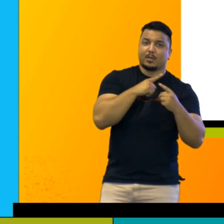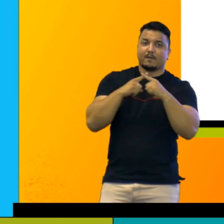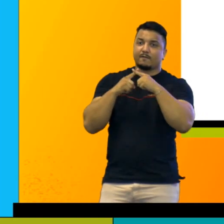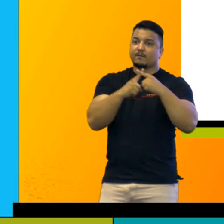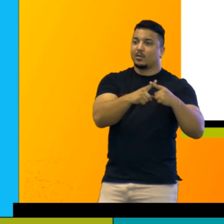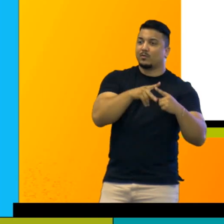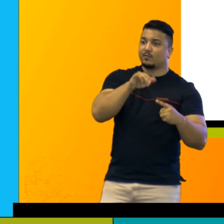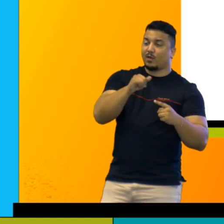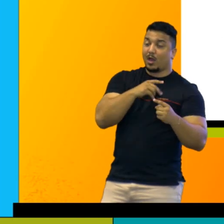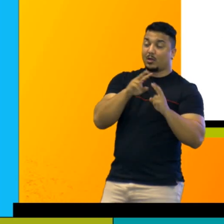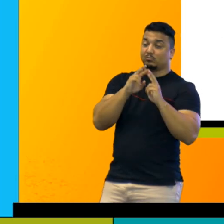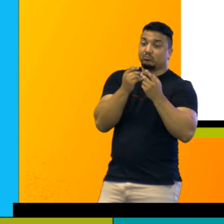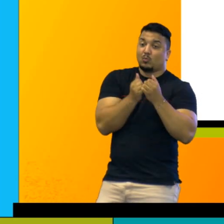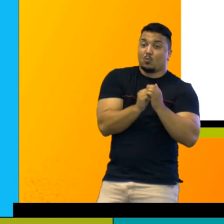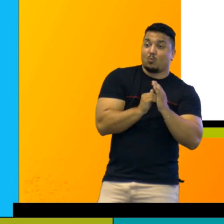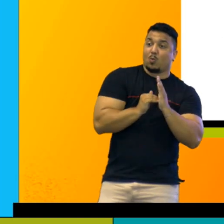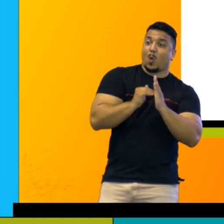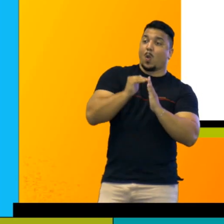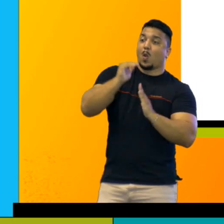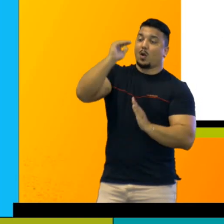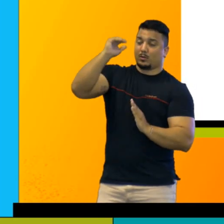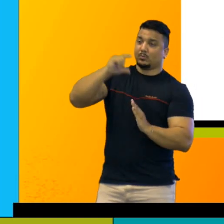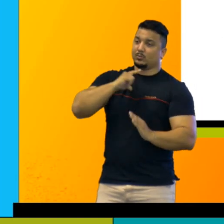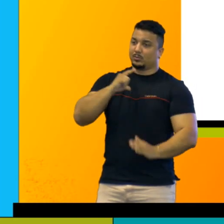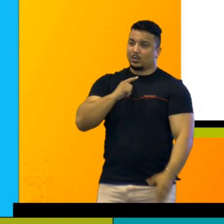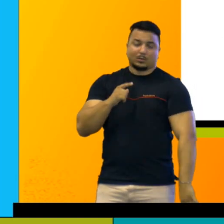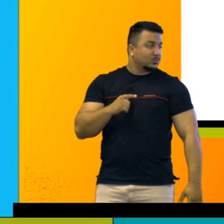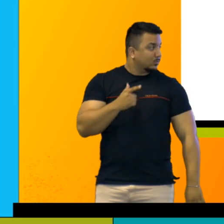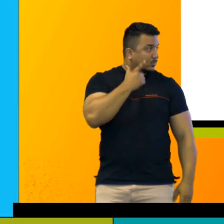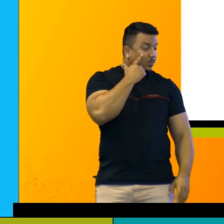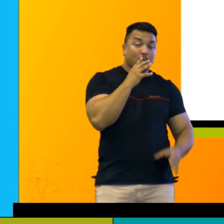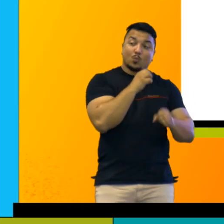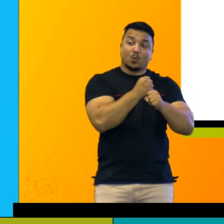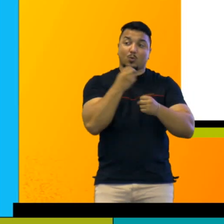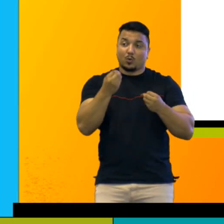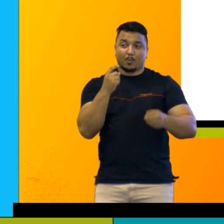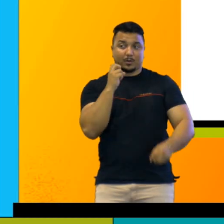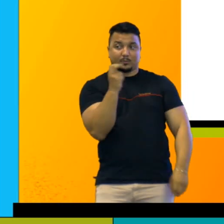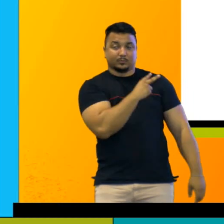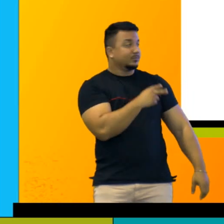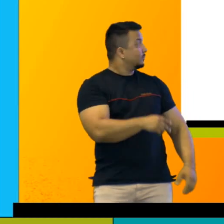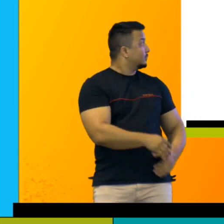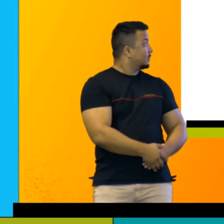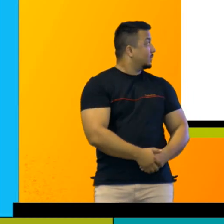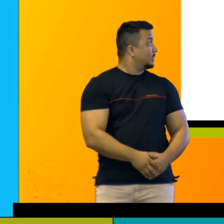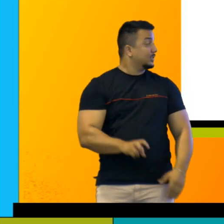números muito grandes. Qual é a minha conta aqui? 5.000